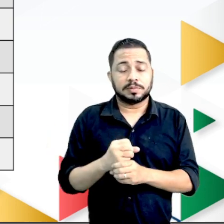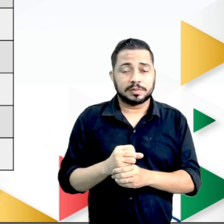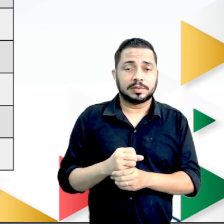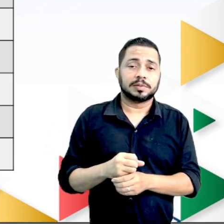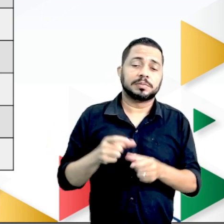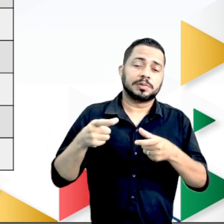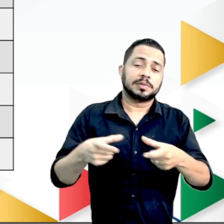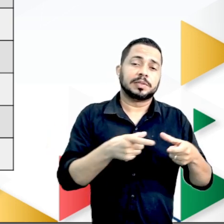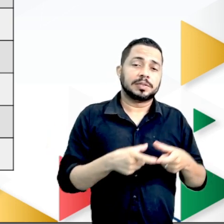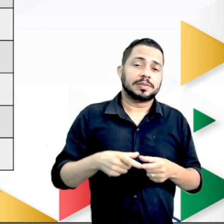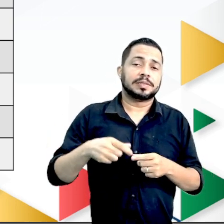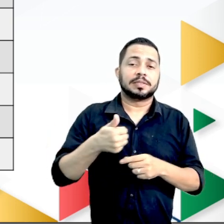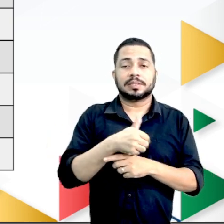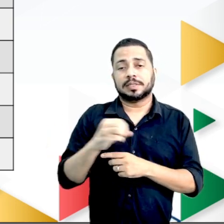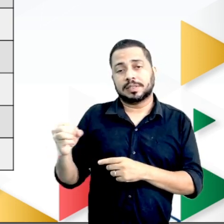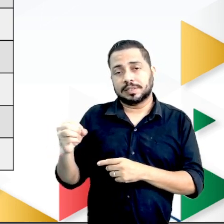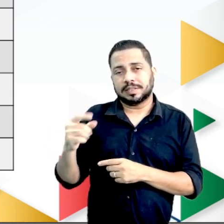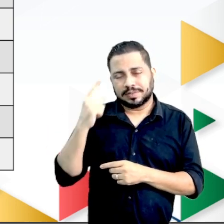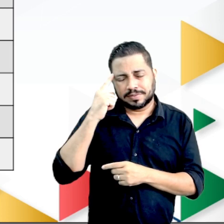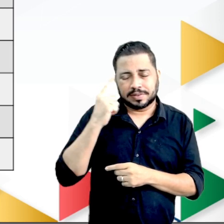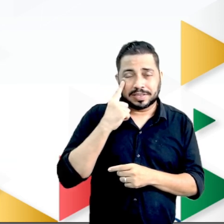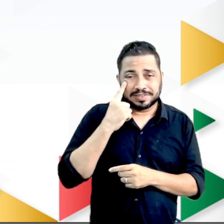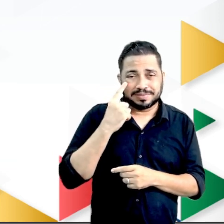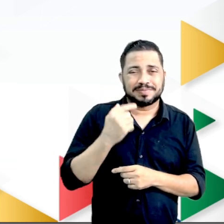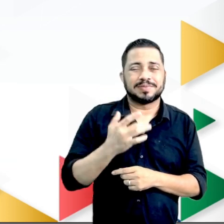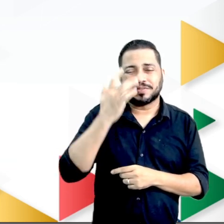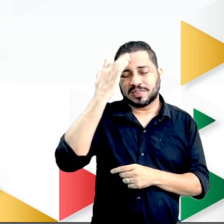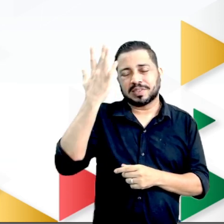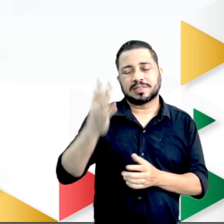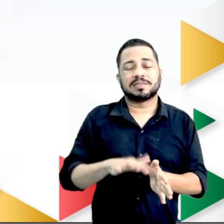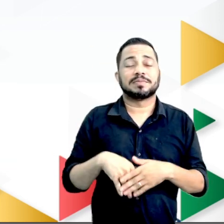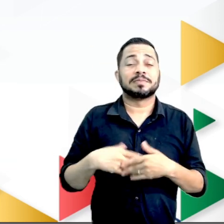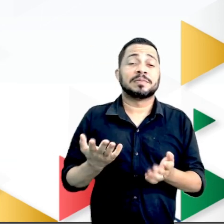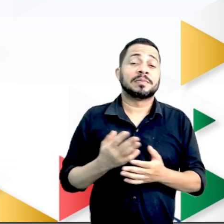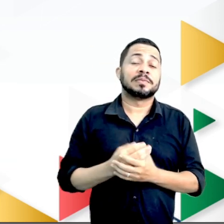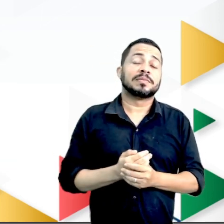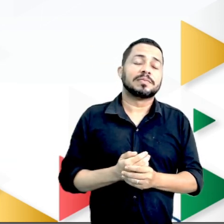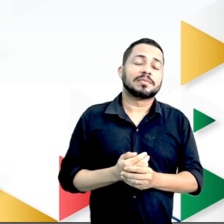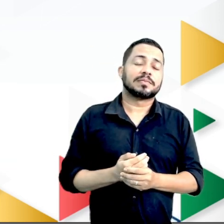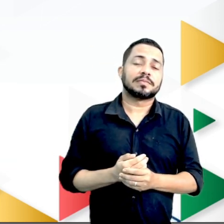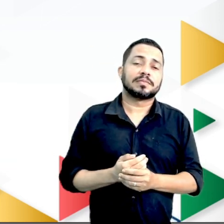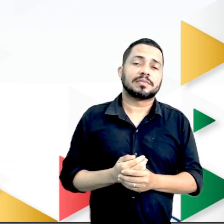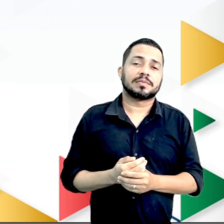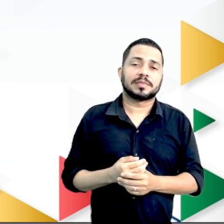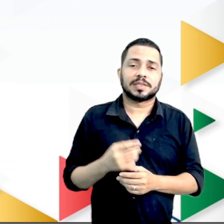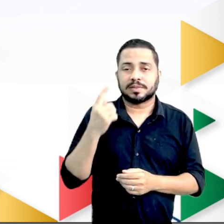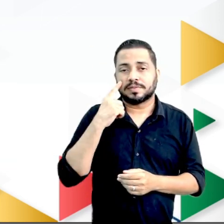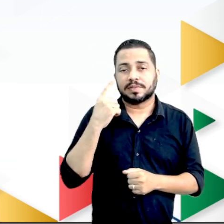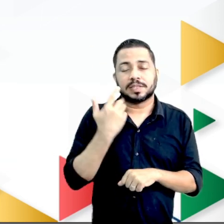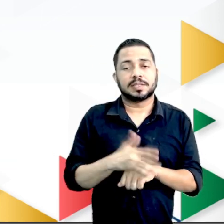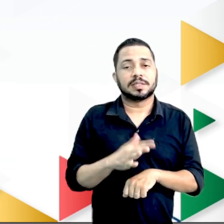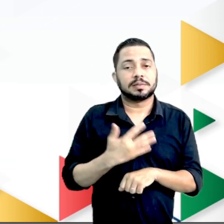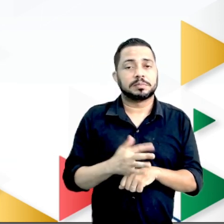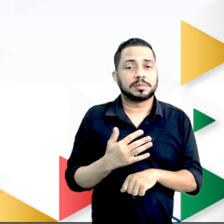100. Simples assim, ó. Tá vendo como é fácil? Vamos lá então, para a gente ver. Na prática, nós vamos